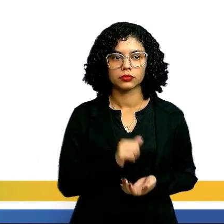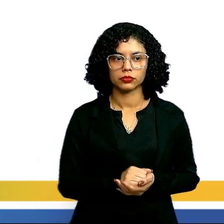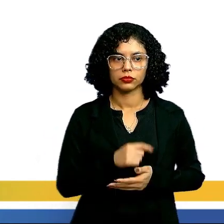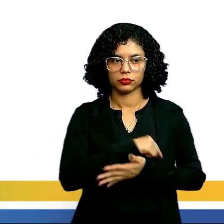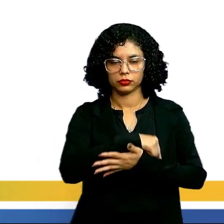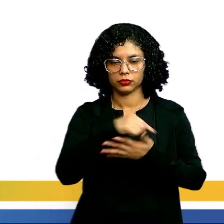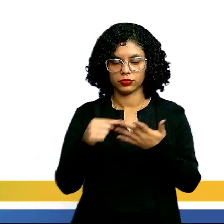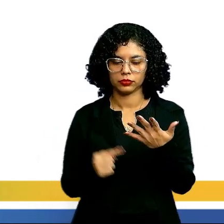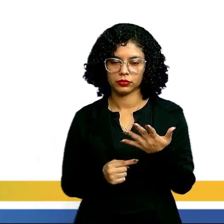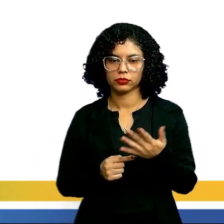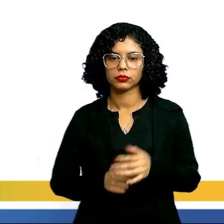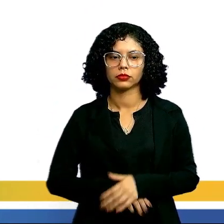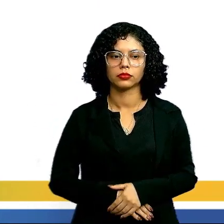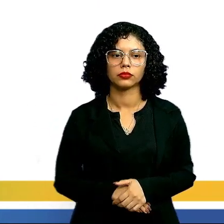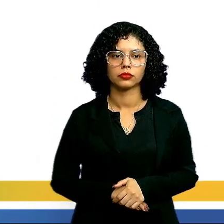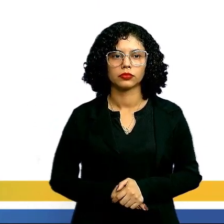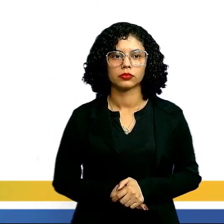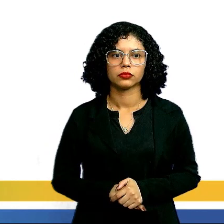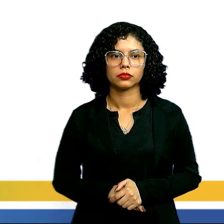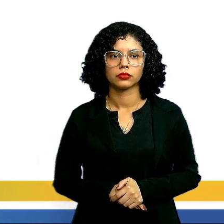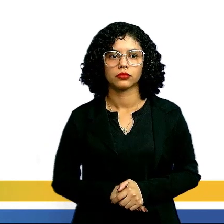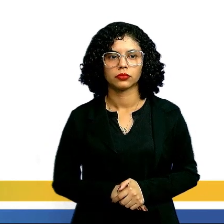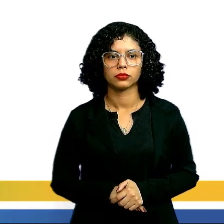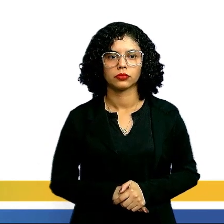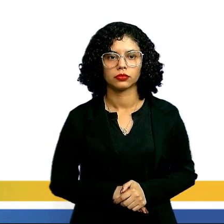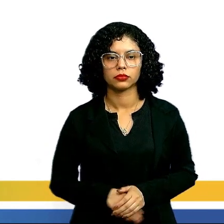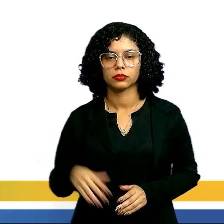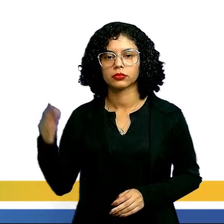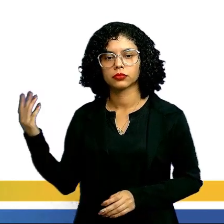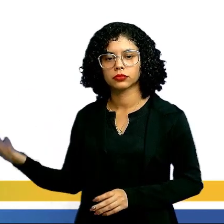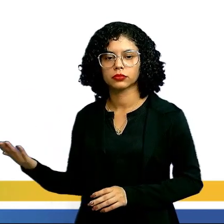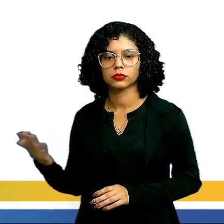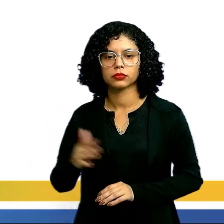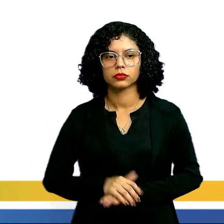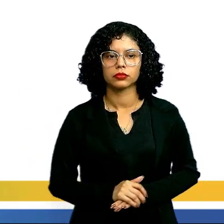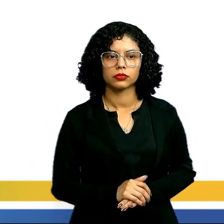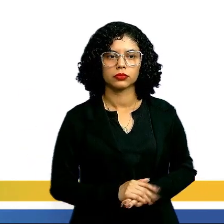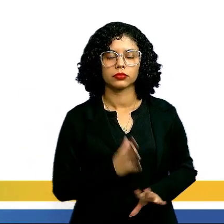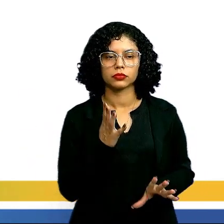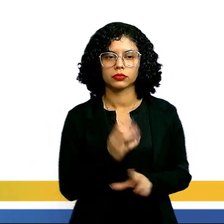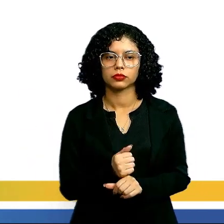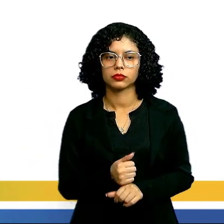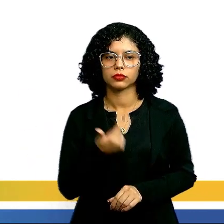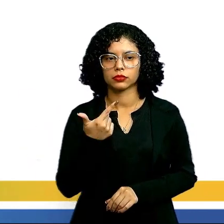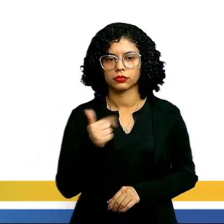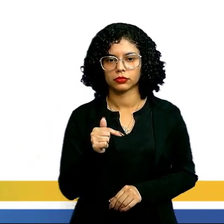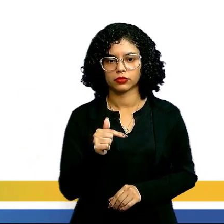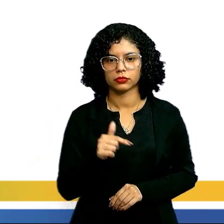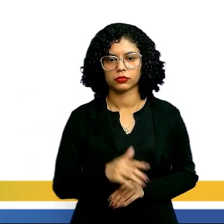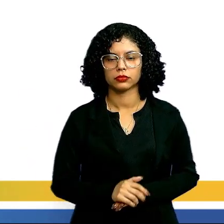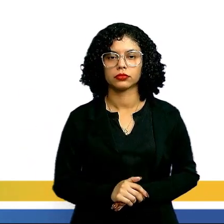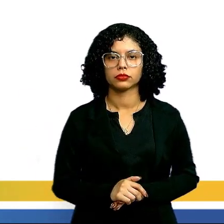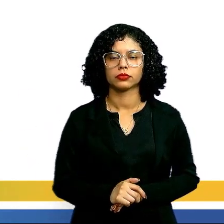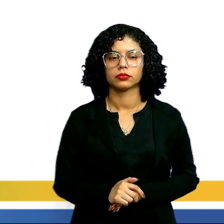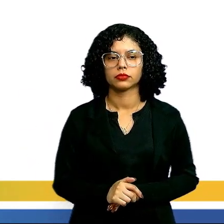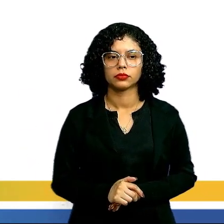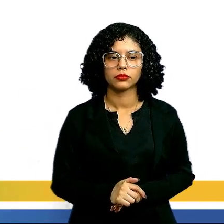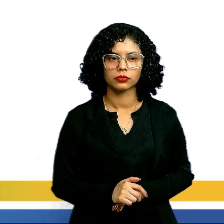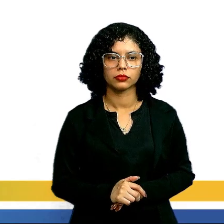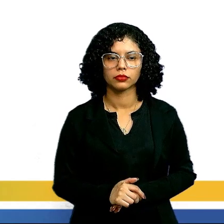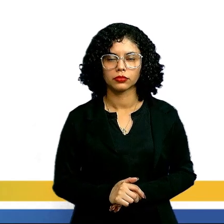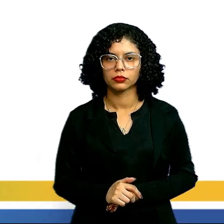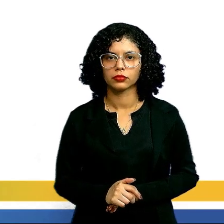5 possibilidades. Vejamos aí o Bernardo. A soma do Bernardo tem que dar igual a